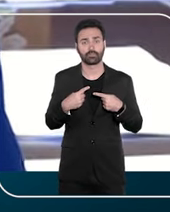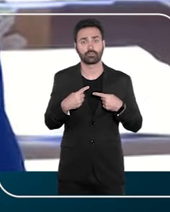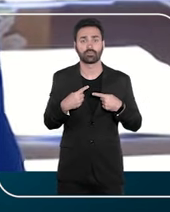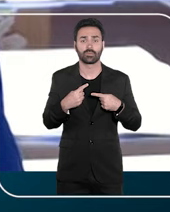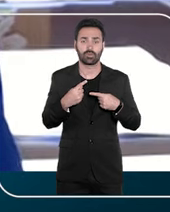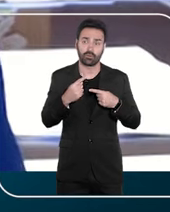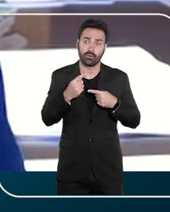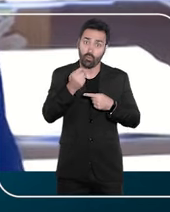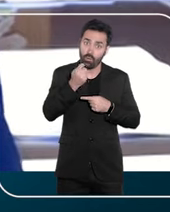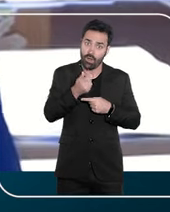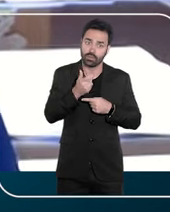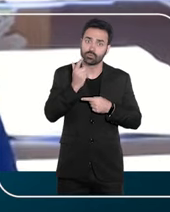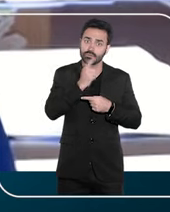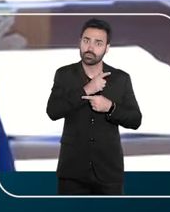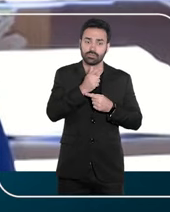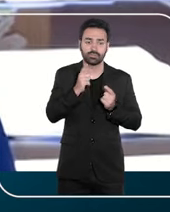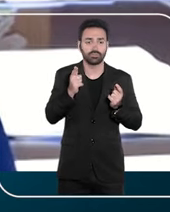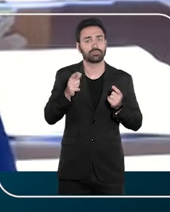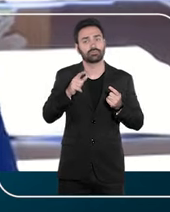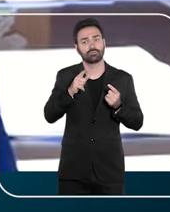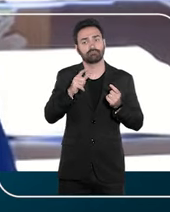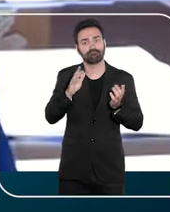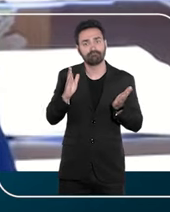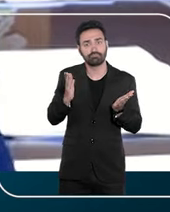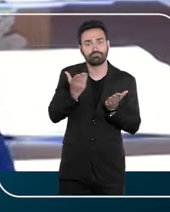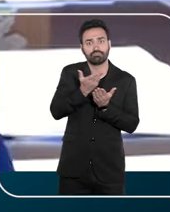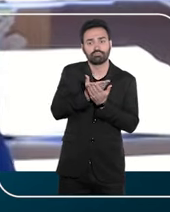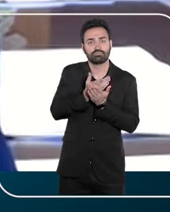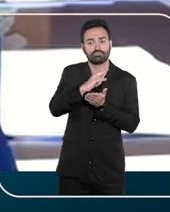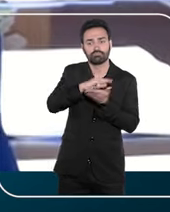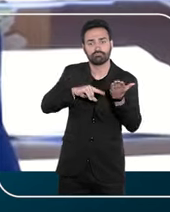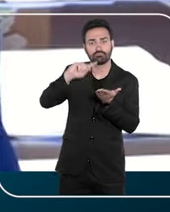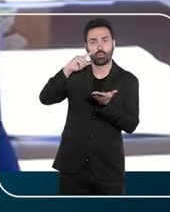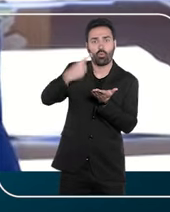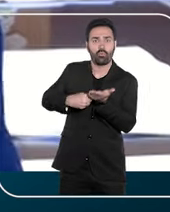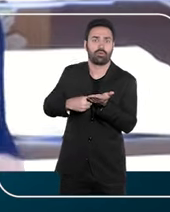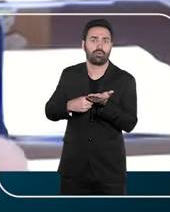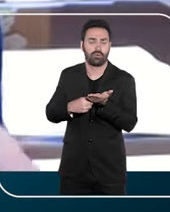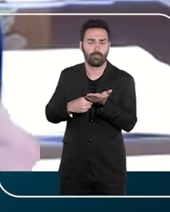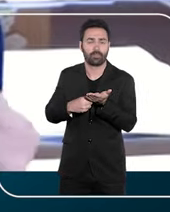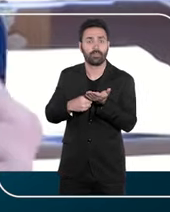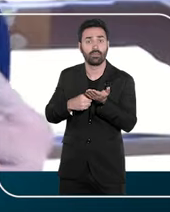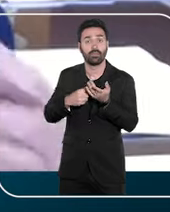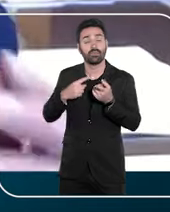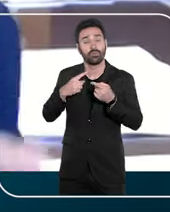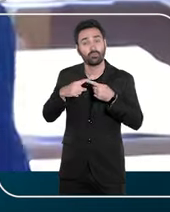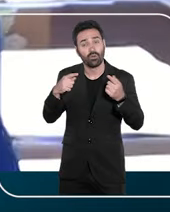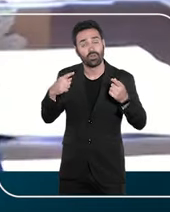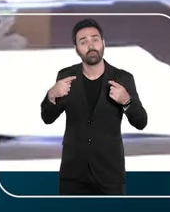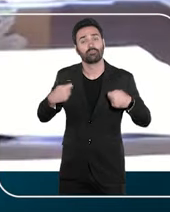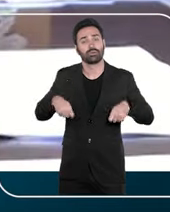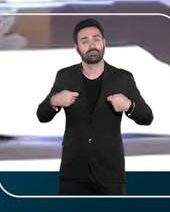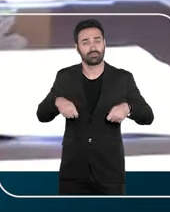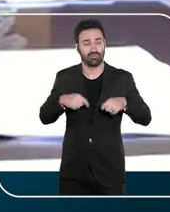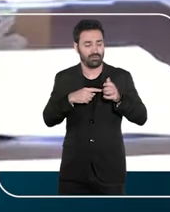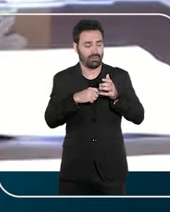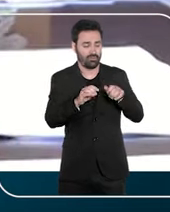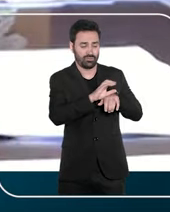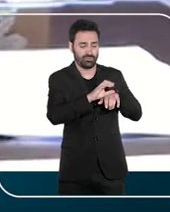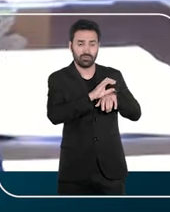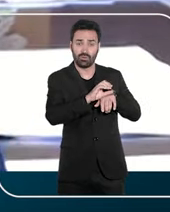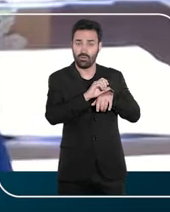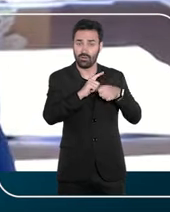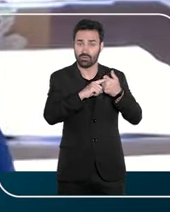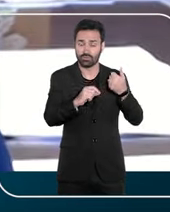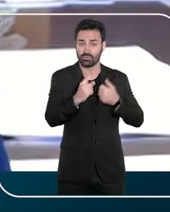comum, justamente para que o ideal, né, da Constituição Federal, no seu artigo 104, seja